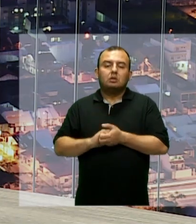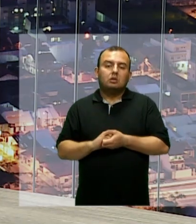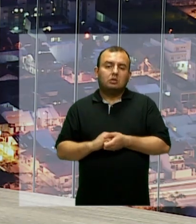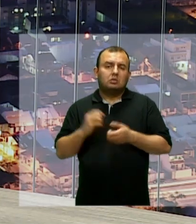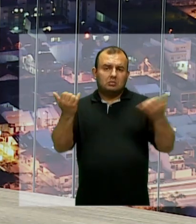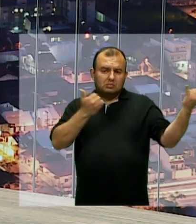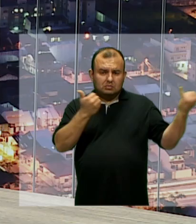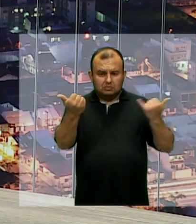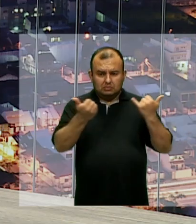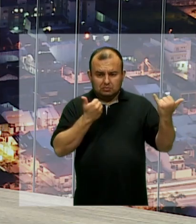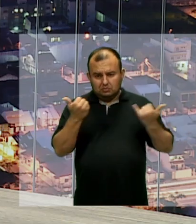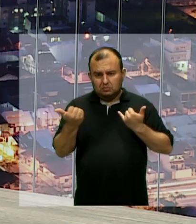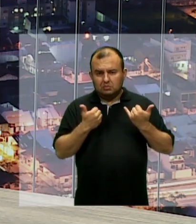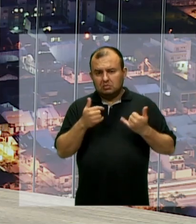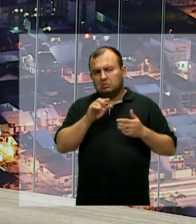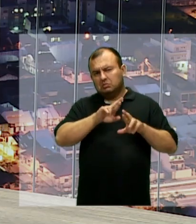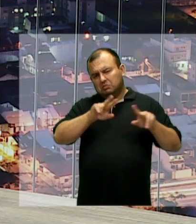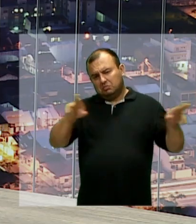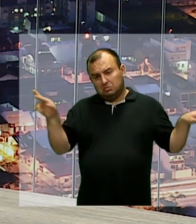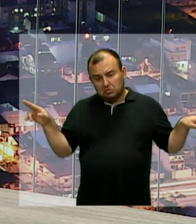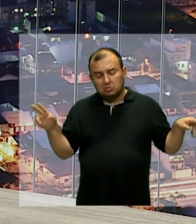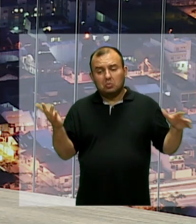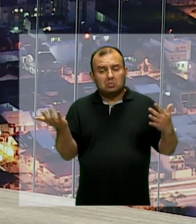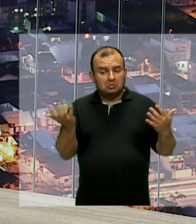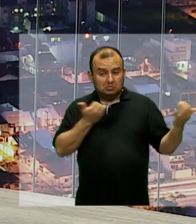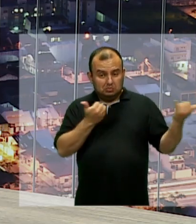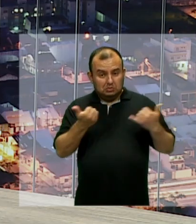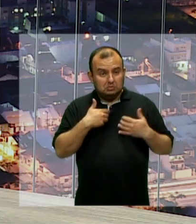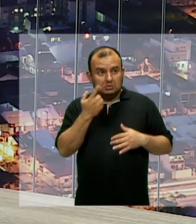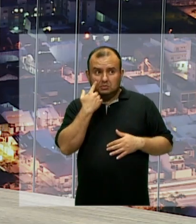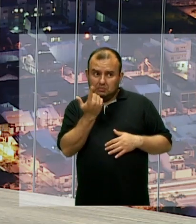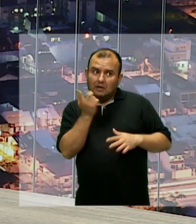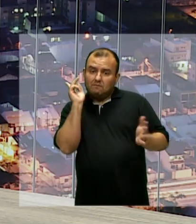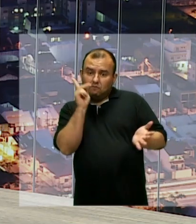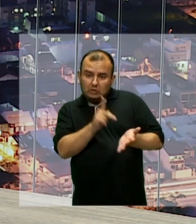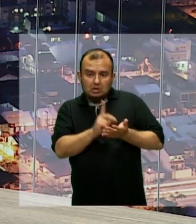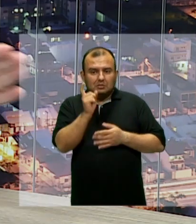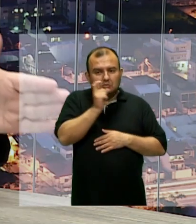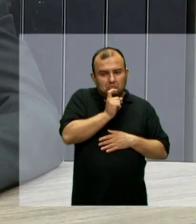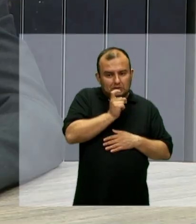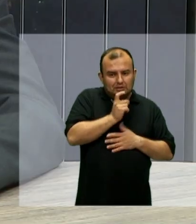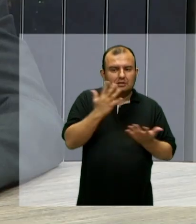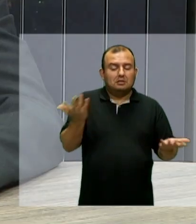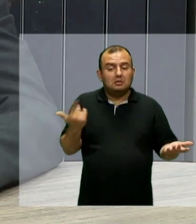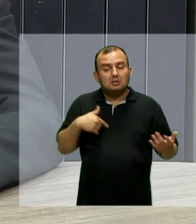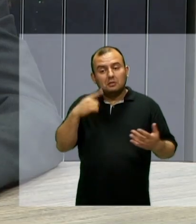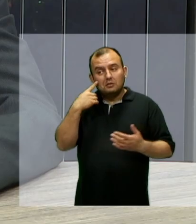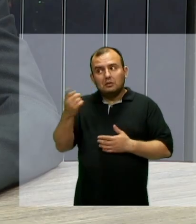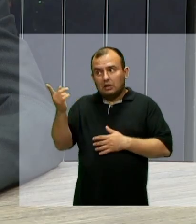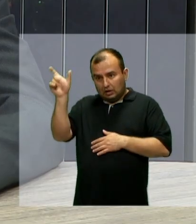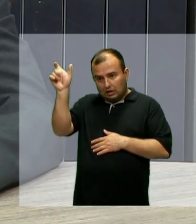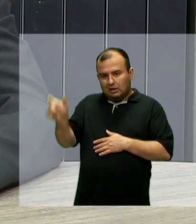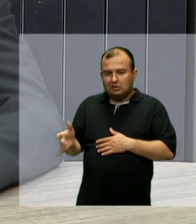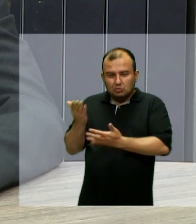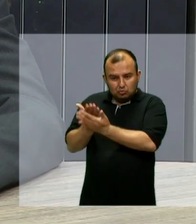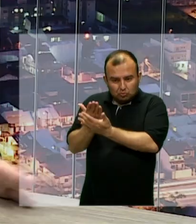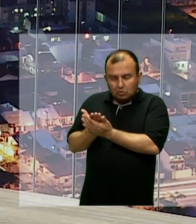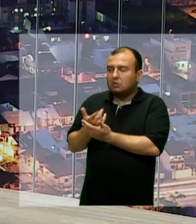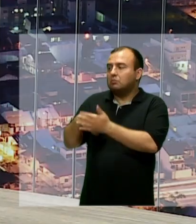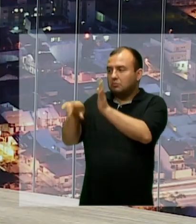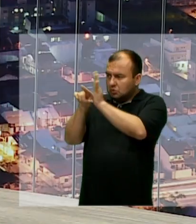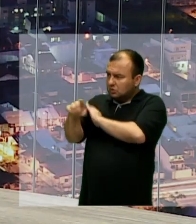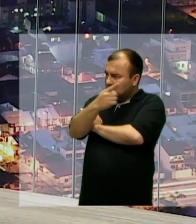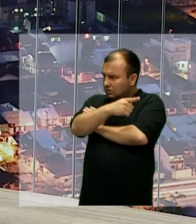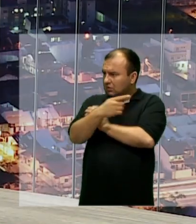ouve falar cada coisa que a gente tem que checar a informação com quem conhece, com quem estudou isso, né?